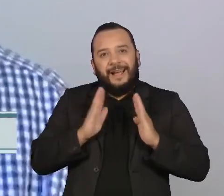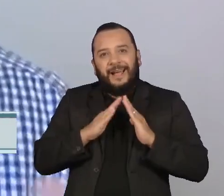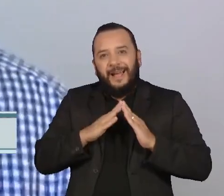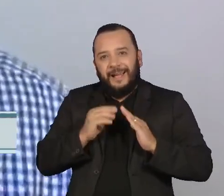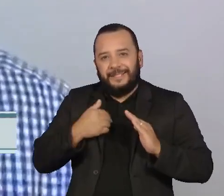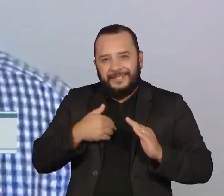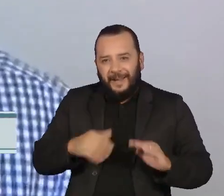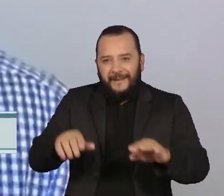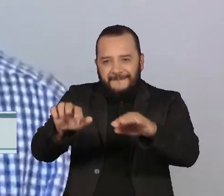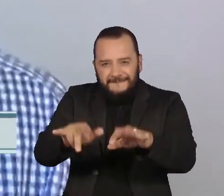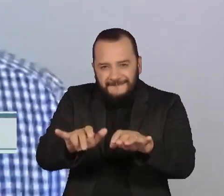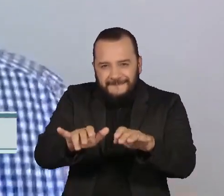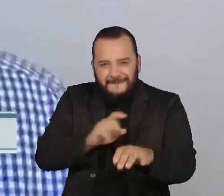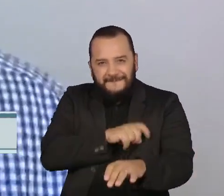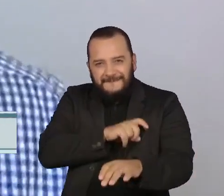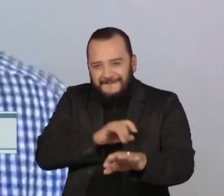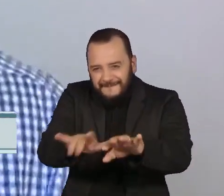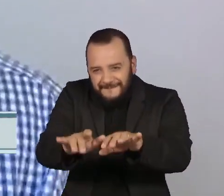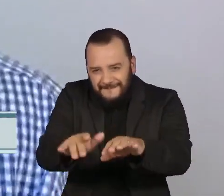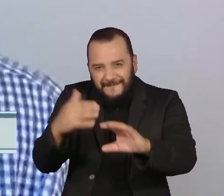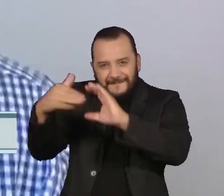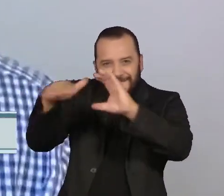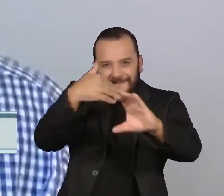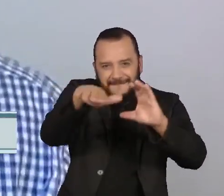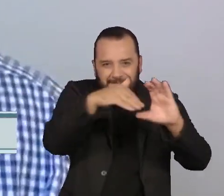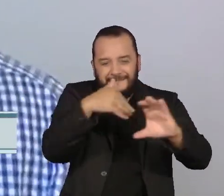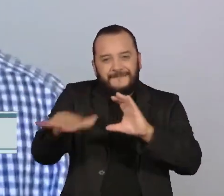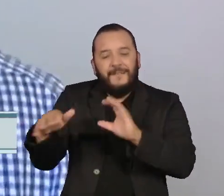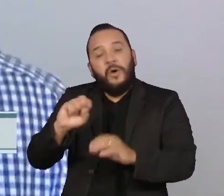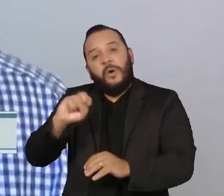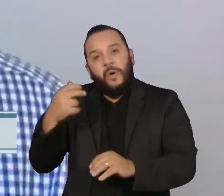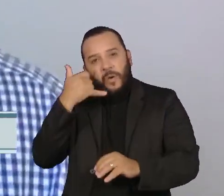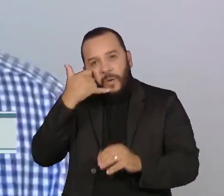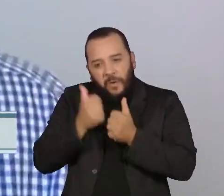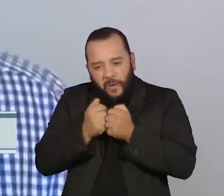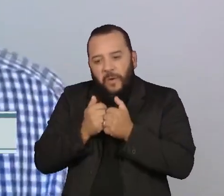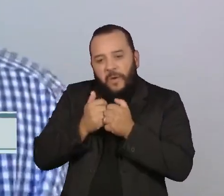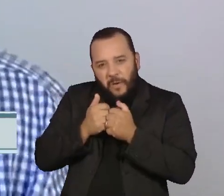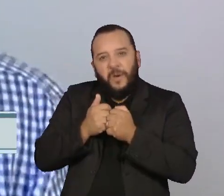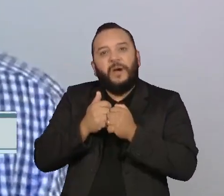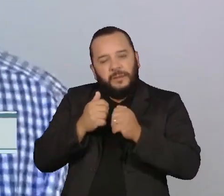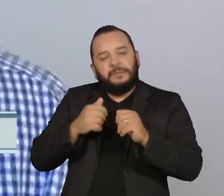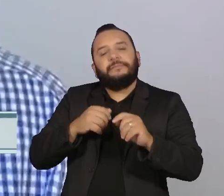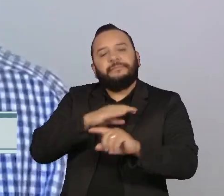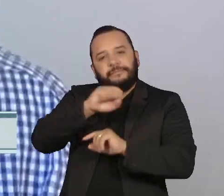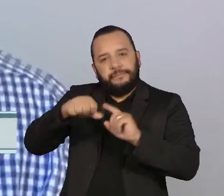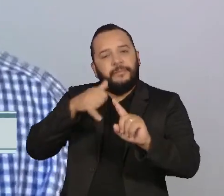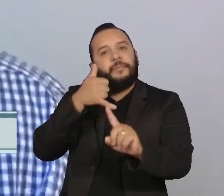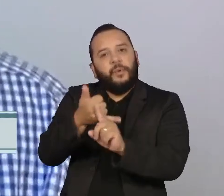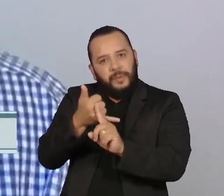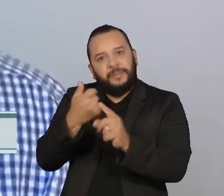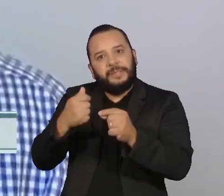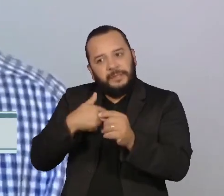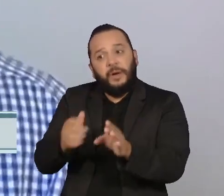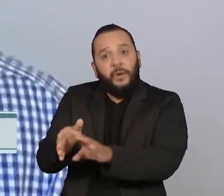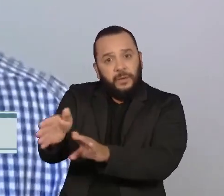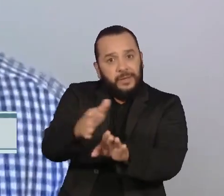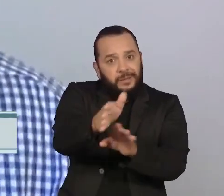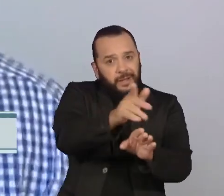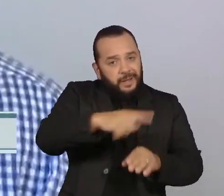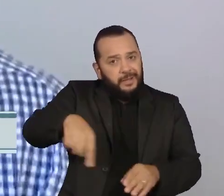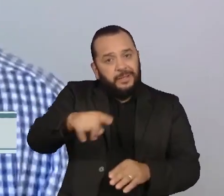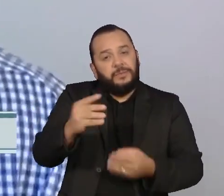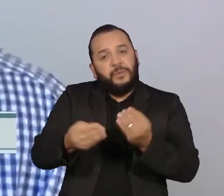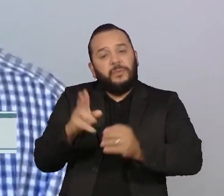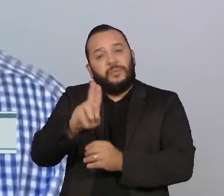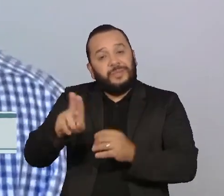alunos retornam às suas casas ou às outras atividades externas, eles sejam também orientados sobre como lidar e como utilizar de forma